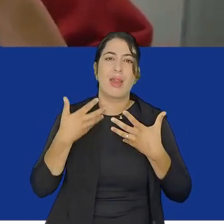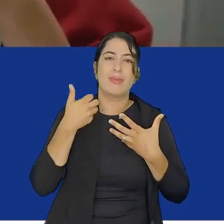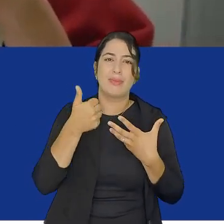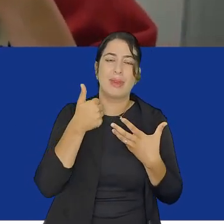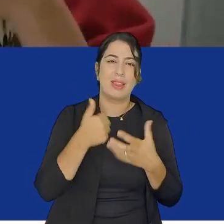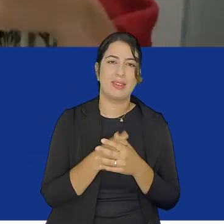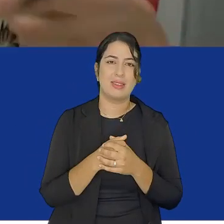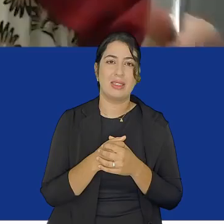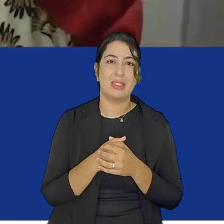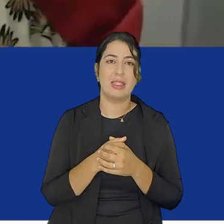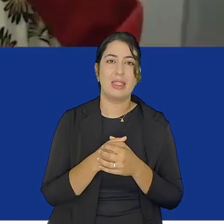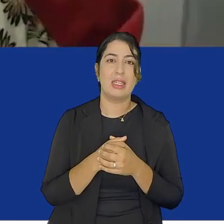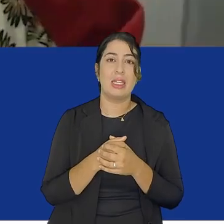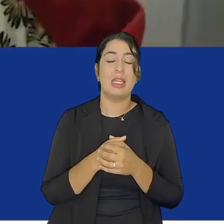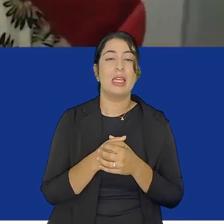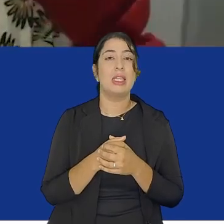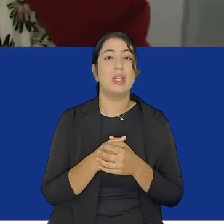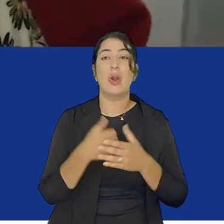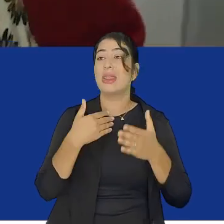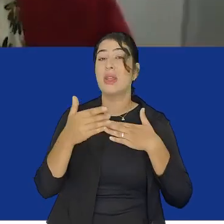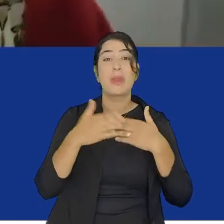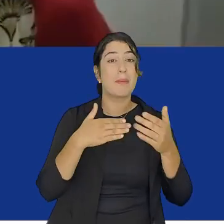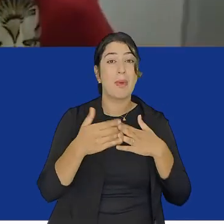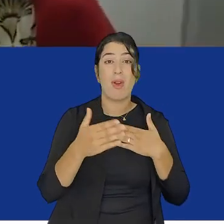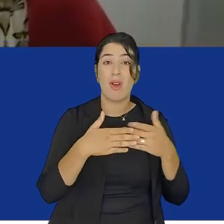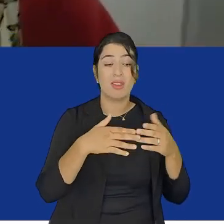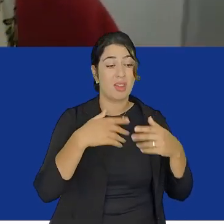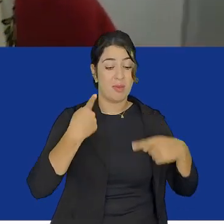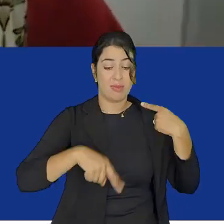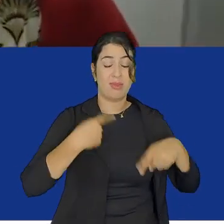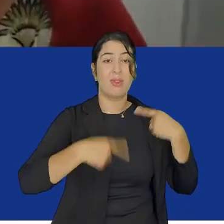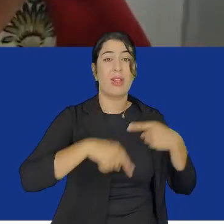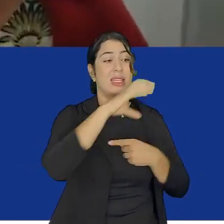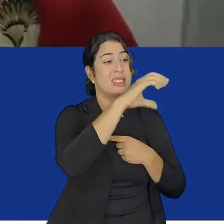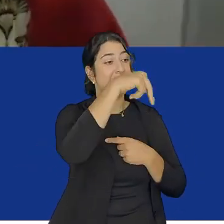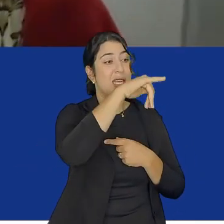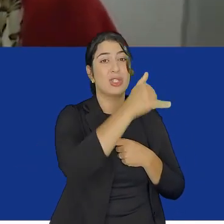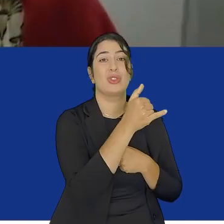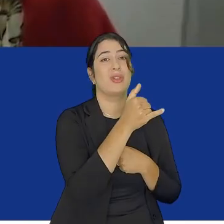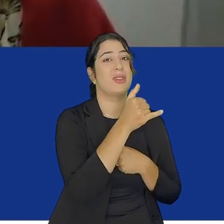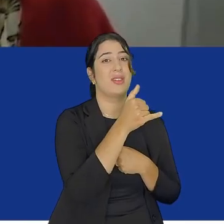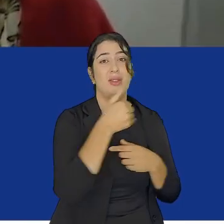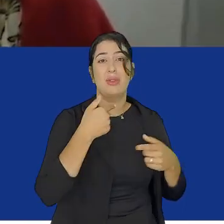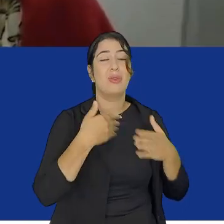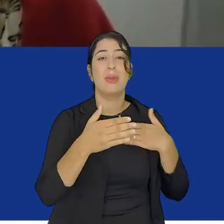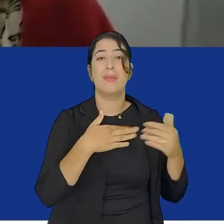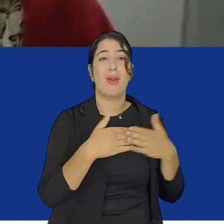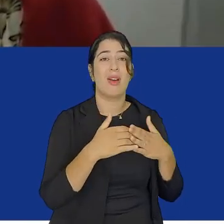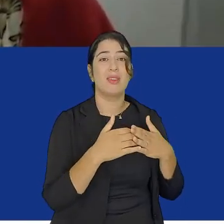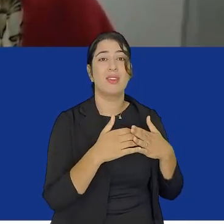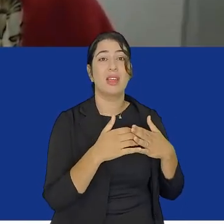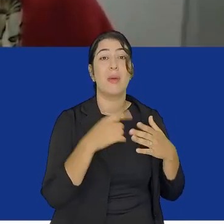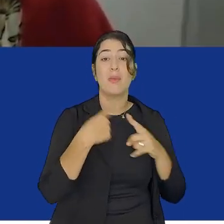adoece. E isso não depende da política do CNJ, gente. O assédio acontece com quem trabalha junto. O